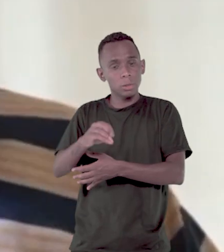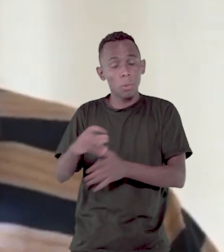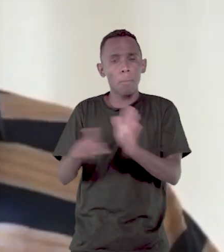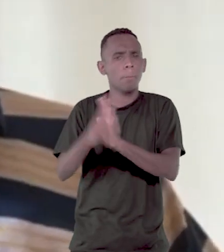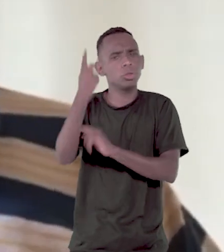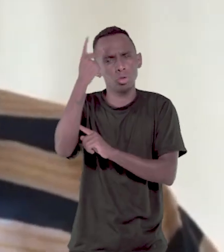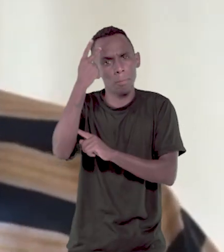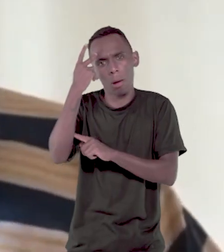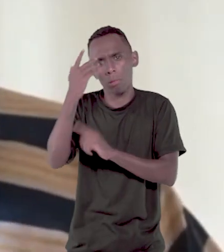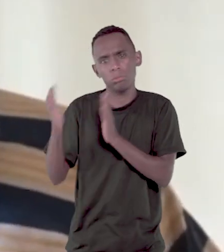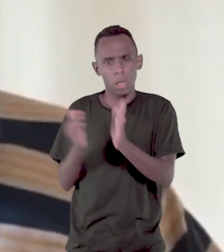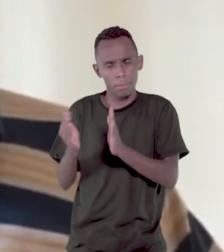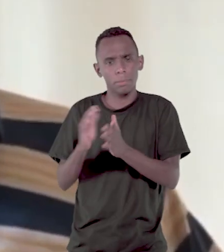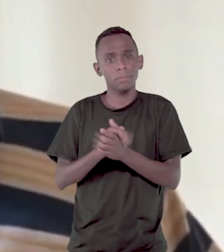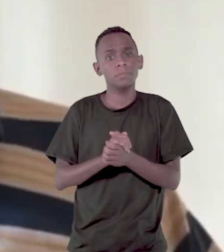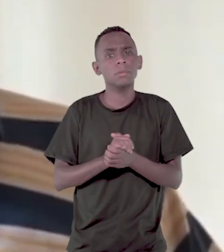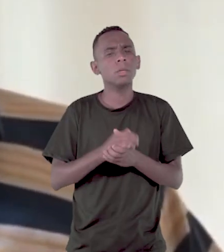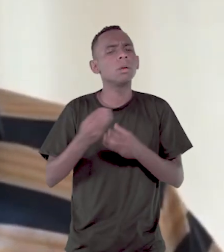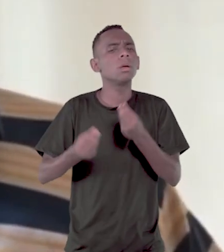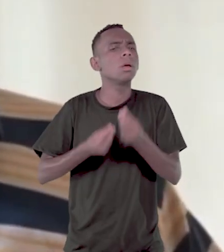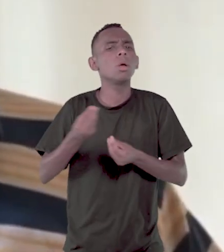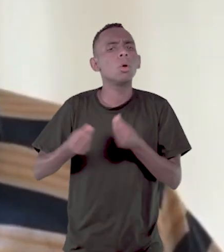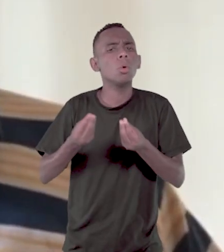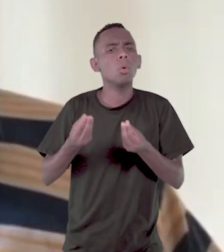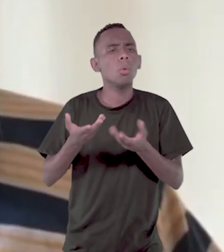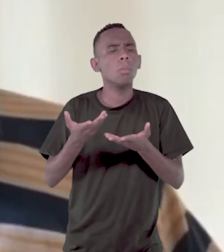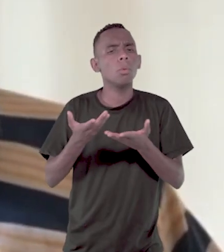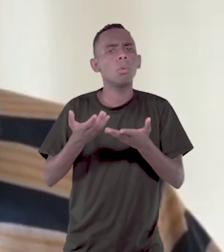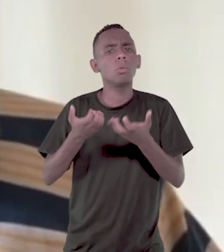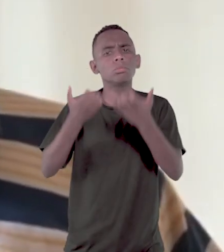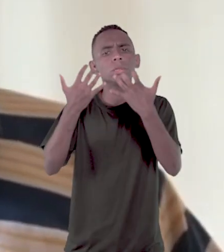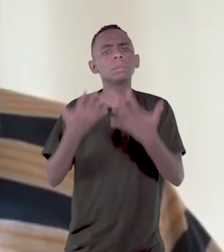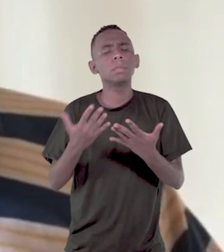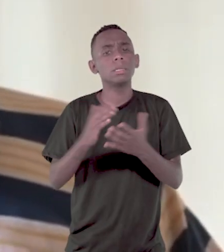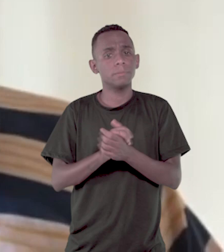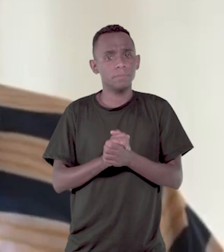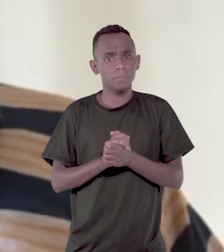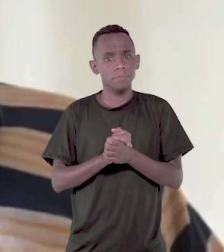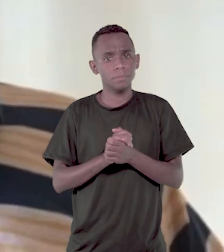radical paulista naquele momento. E como é que era o Rosário Fusco?